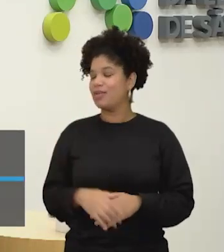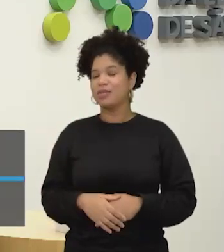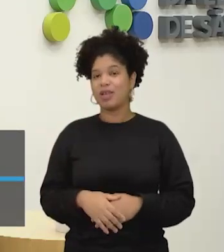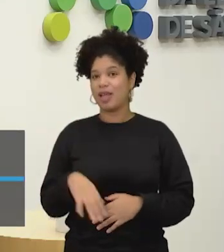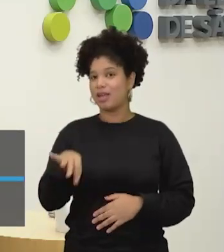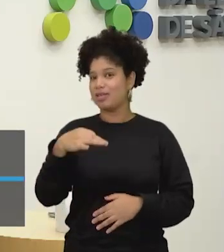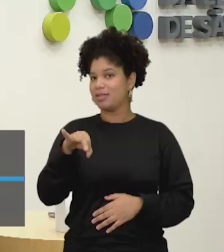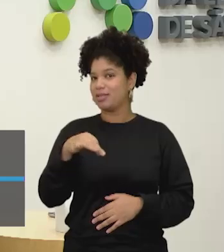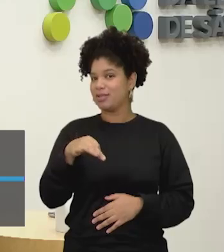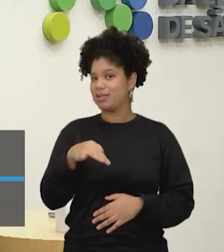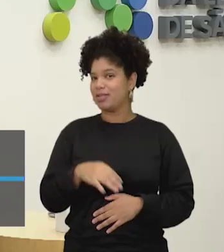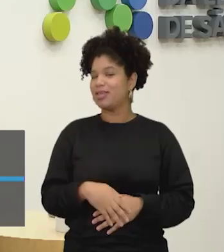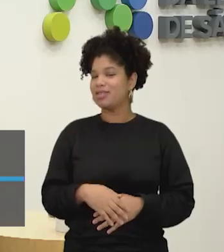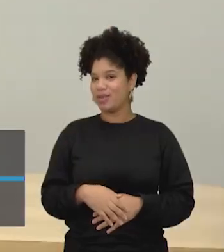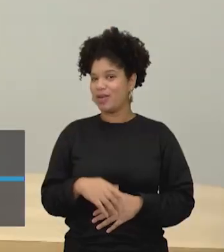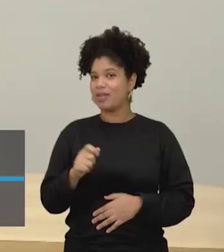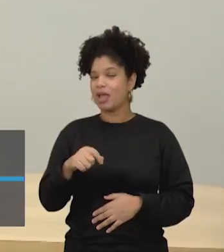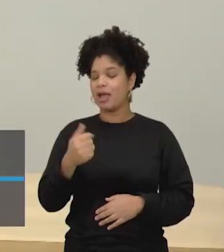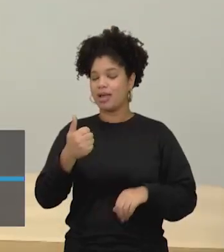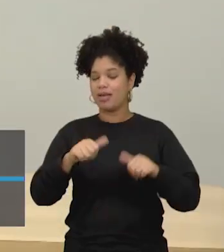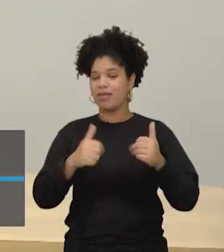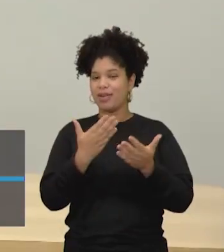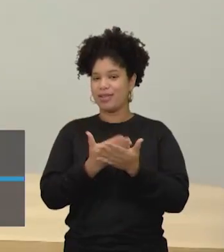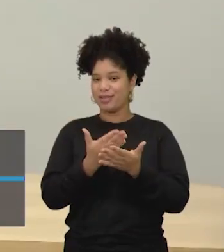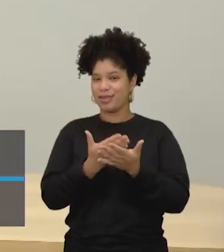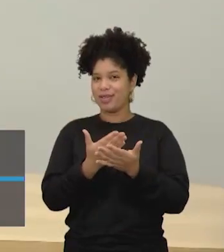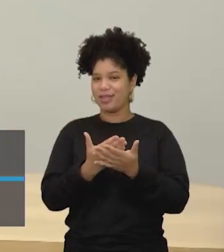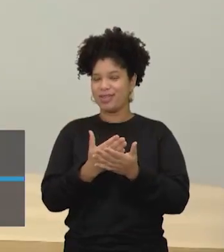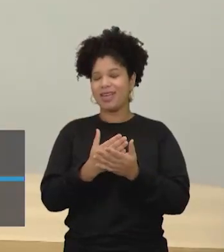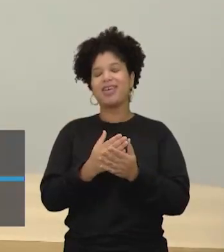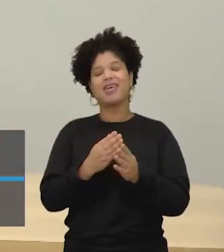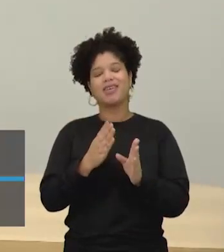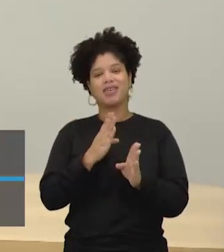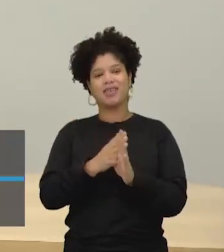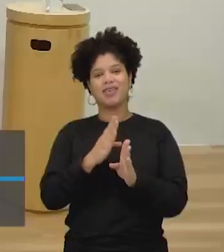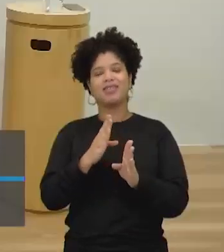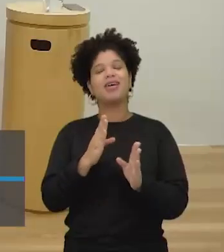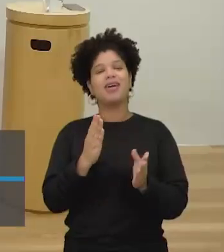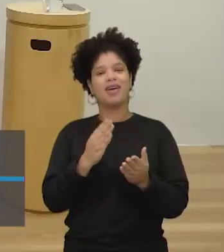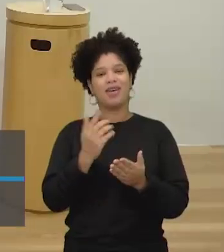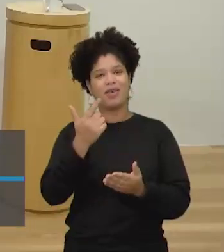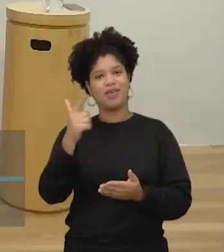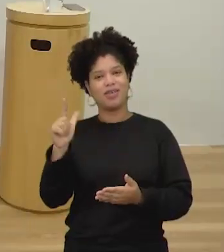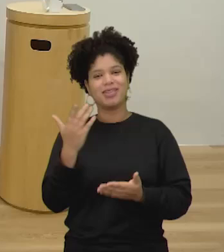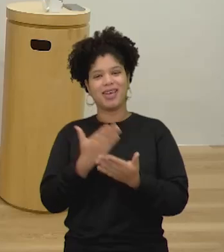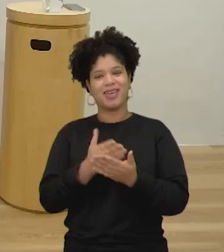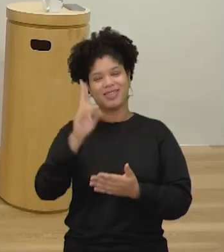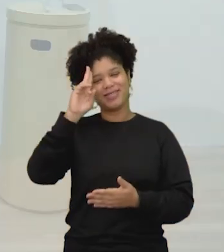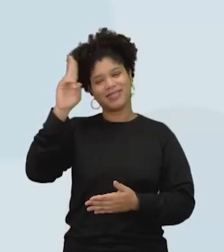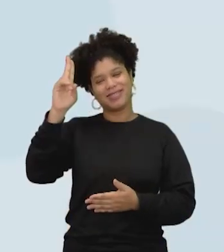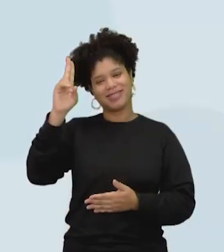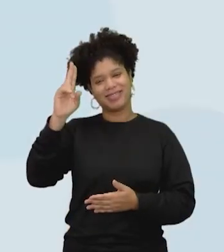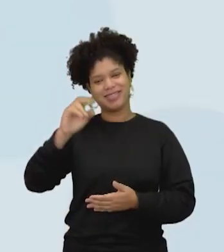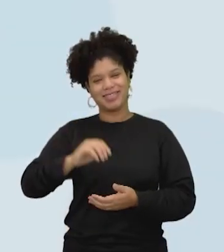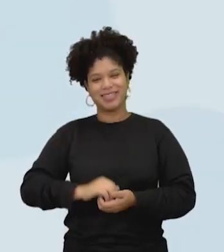para receber as nossas notificações. Avalie a nossa aula, gente. Até a próxima. Tchau, tchau. Valeu. Tchau.